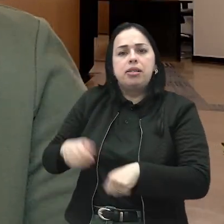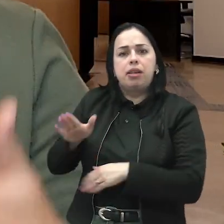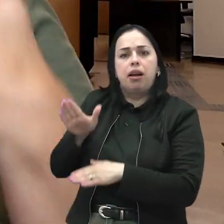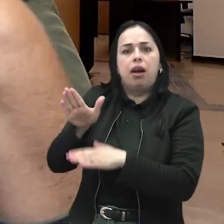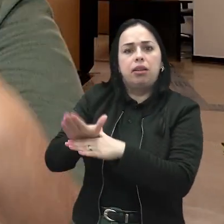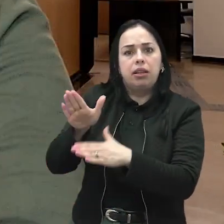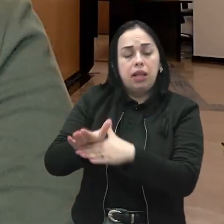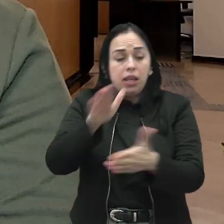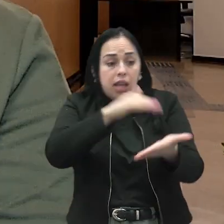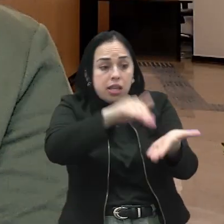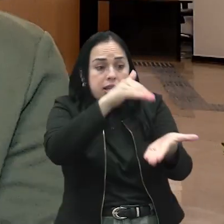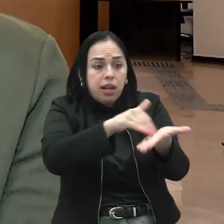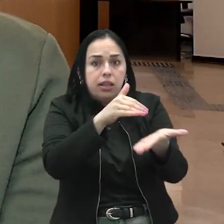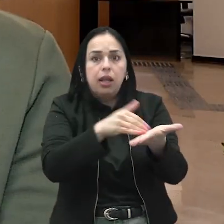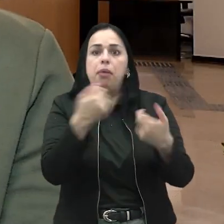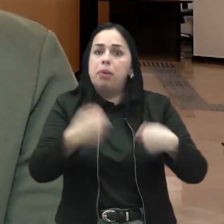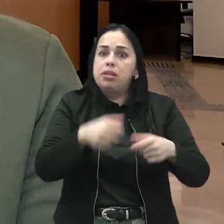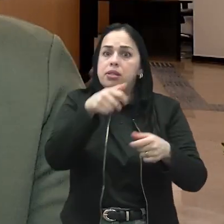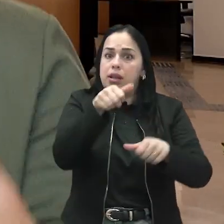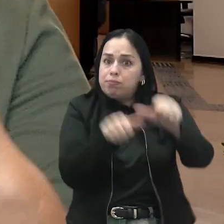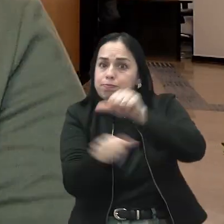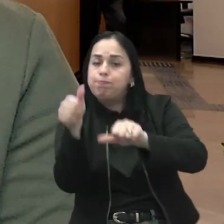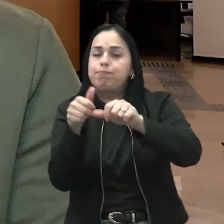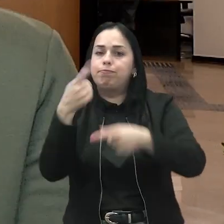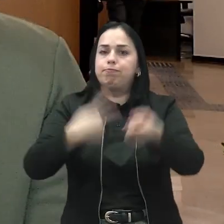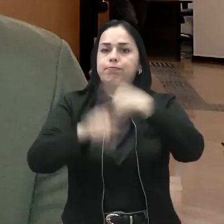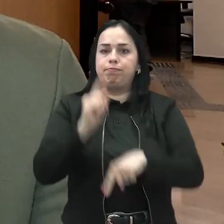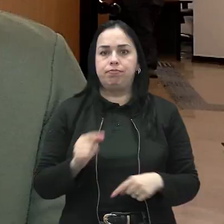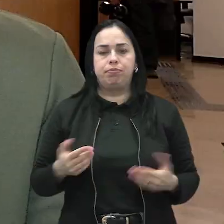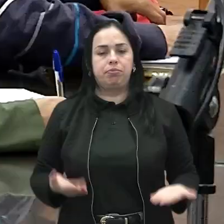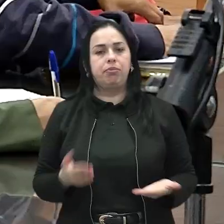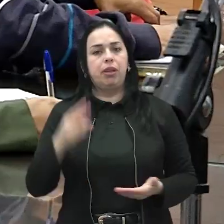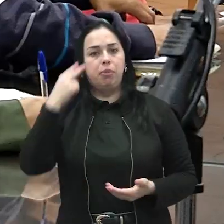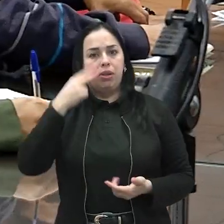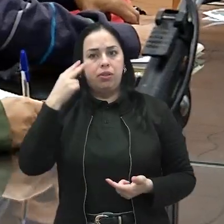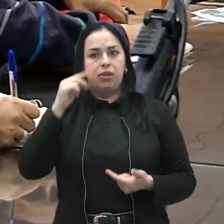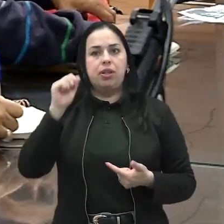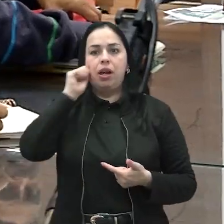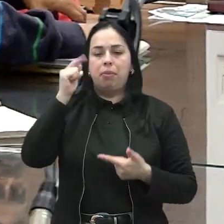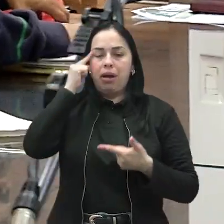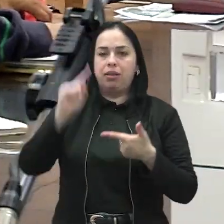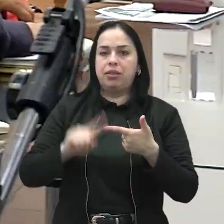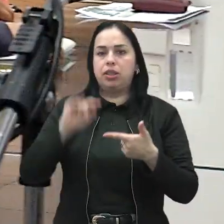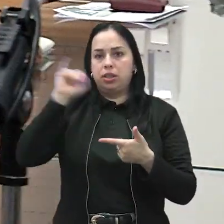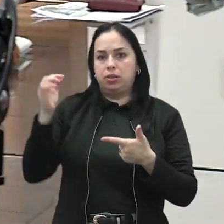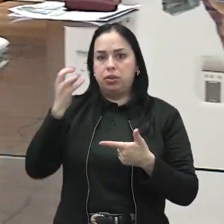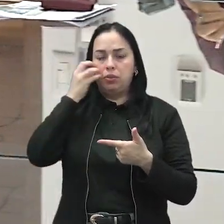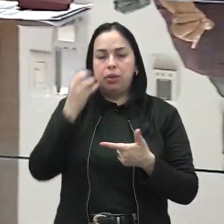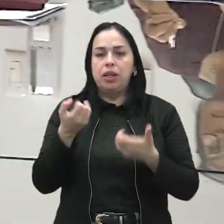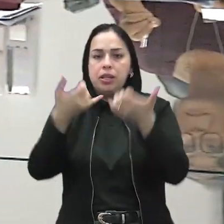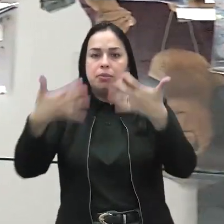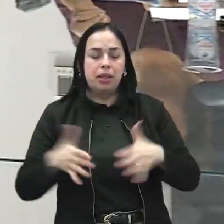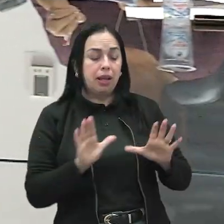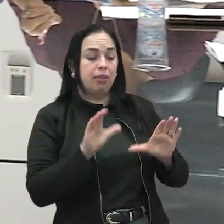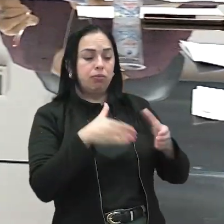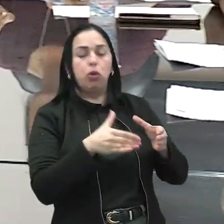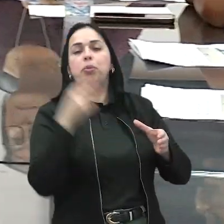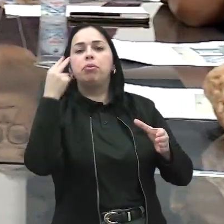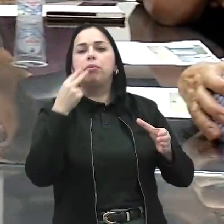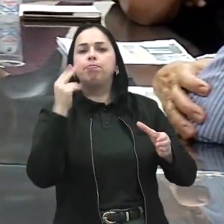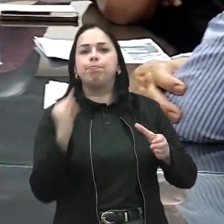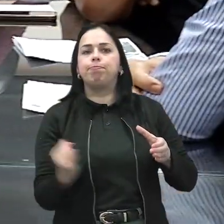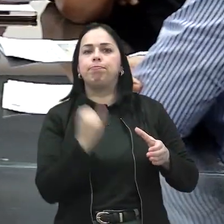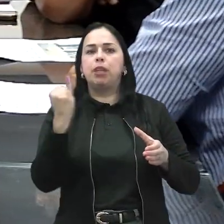de fazer andar a Secretaria de fato, fazer andar a regularização na cidade. Para as vereadoras Amélia Naomi e Juliana Fraga, a